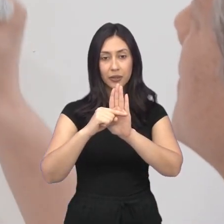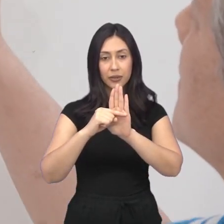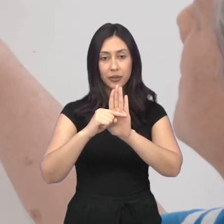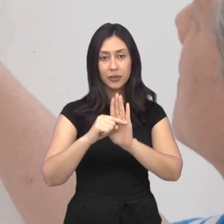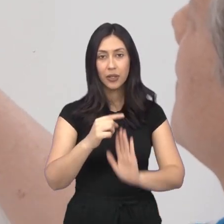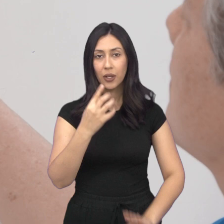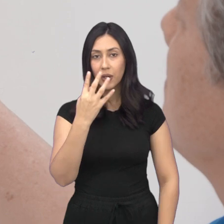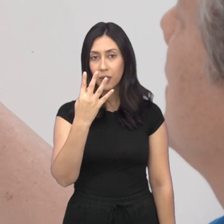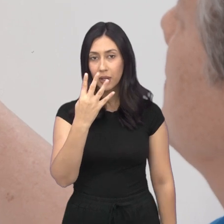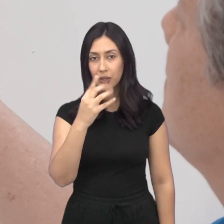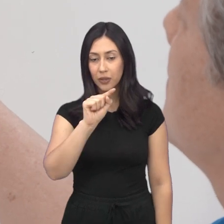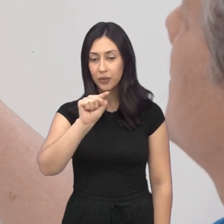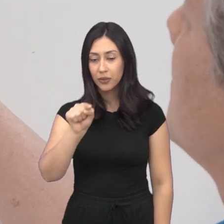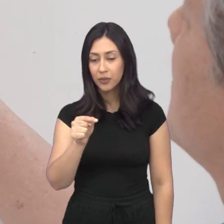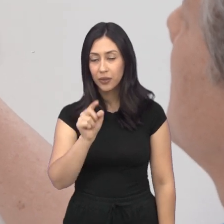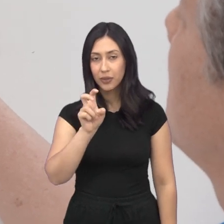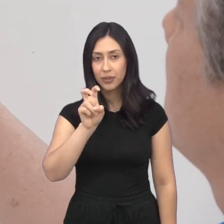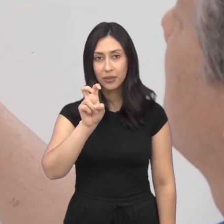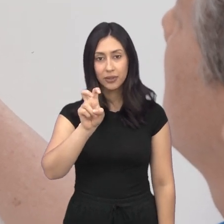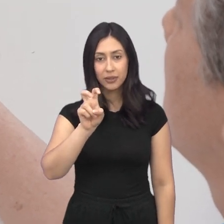menos 4,5